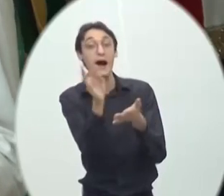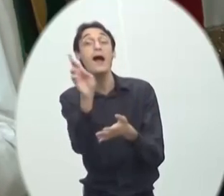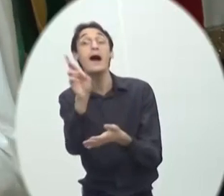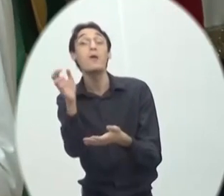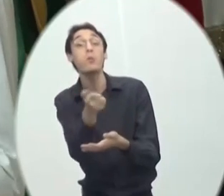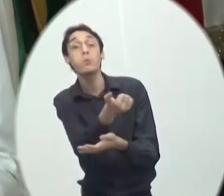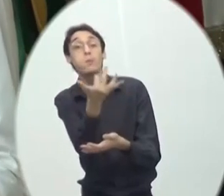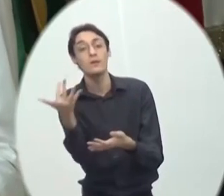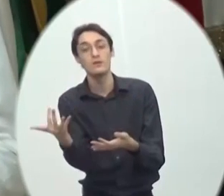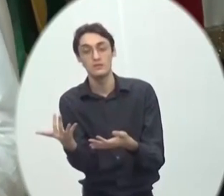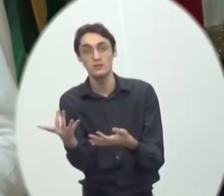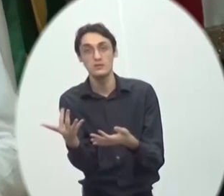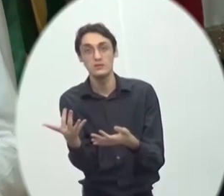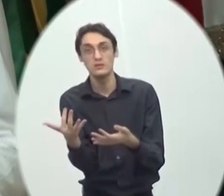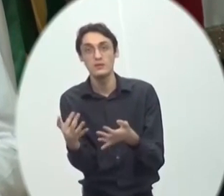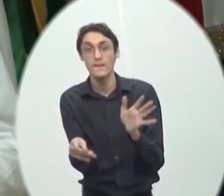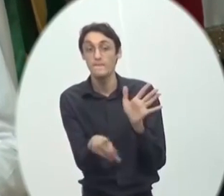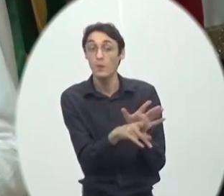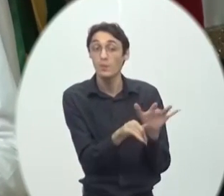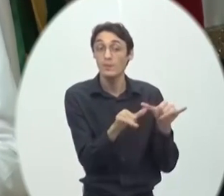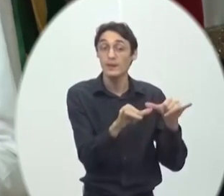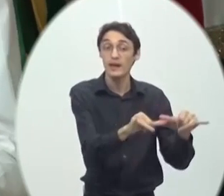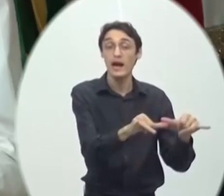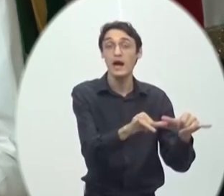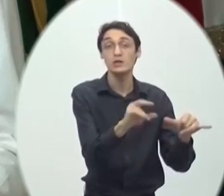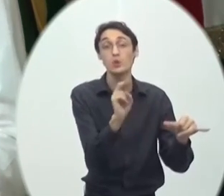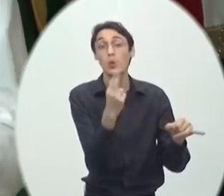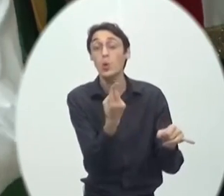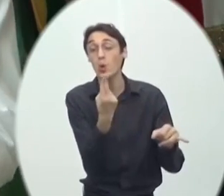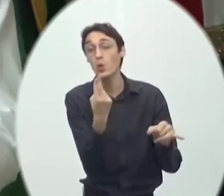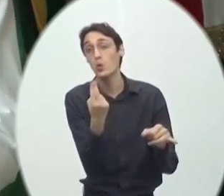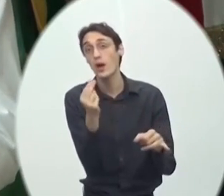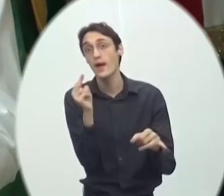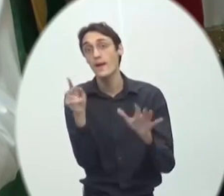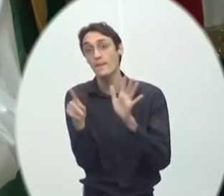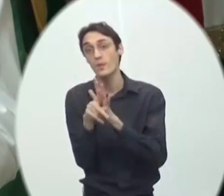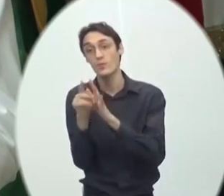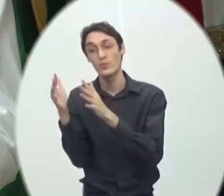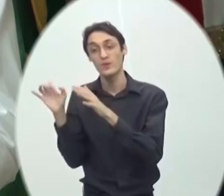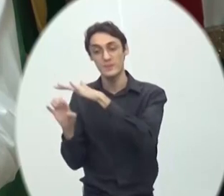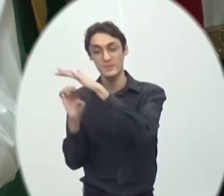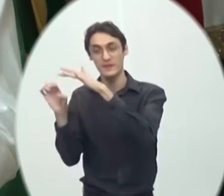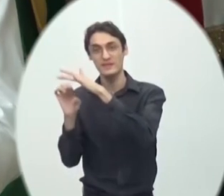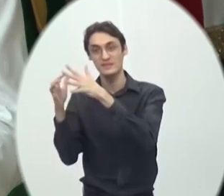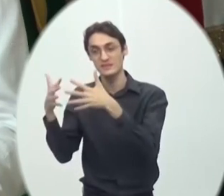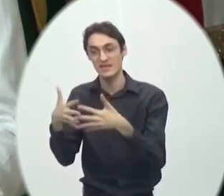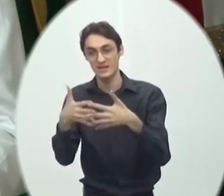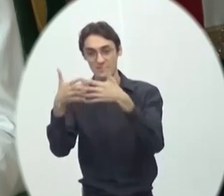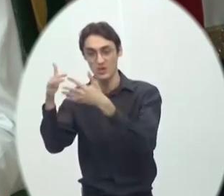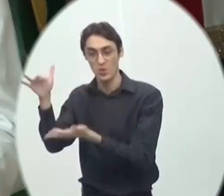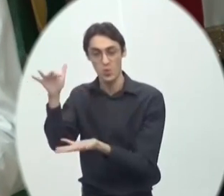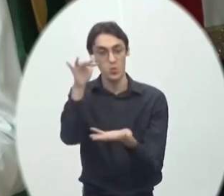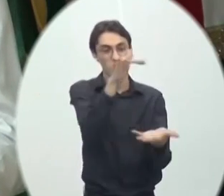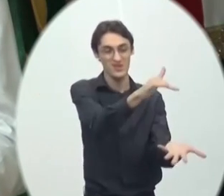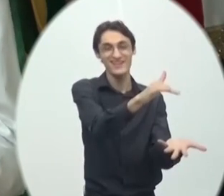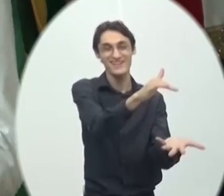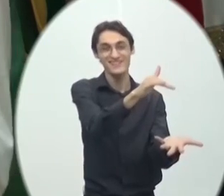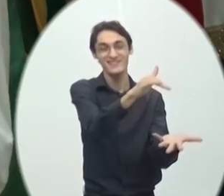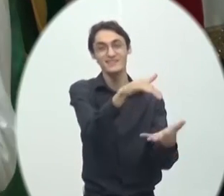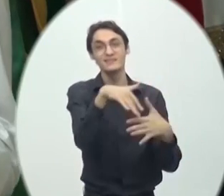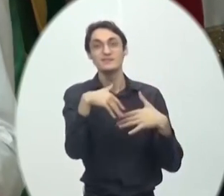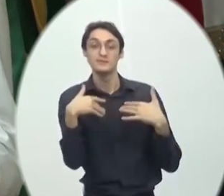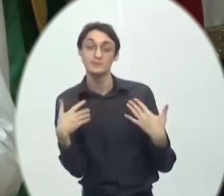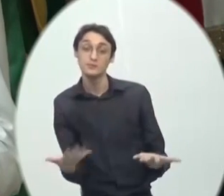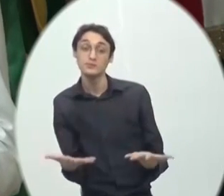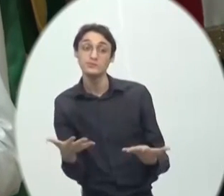se é o supermercado que inflacionou ou se foi os fornecedores. A gente tem que saber, né? De onde